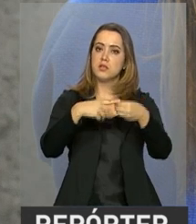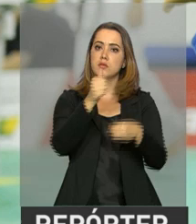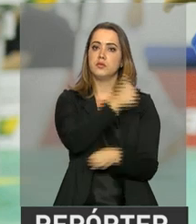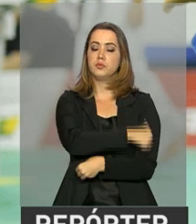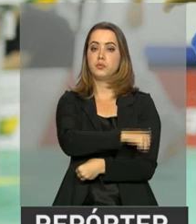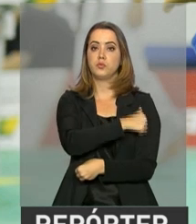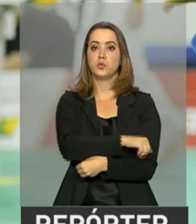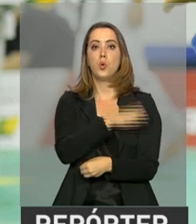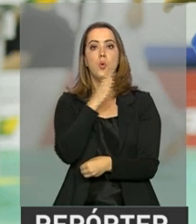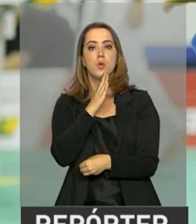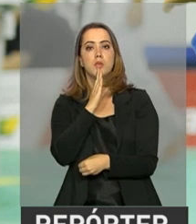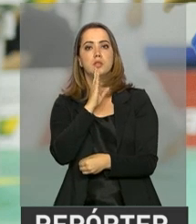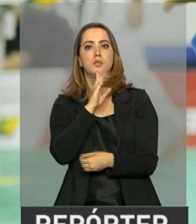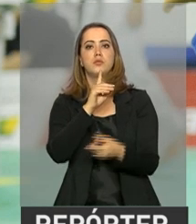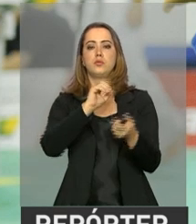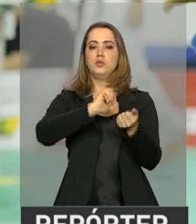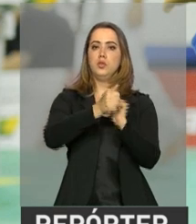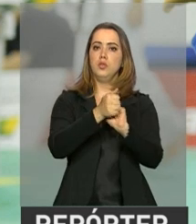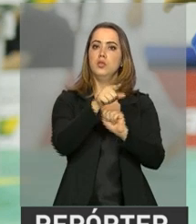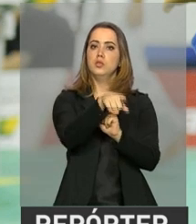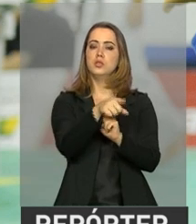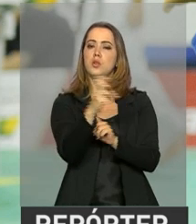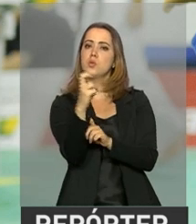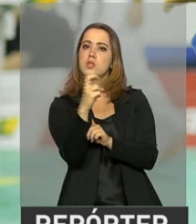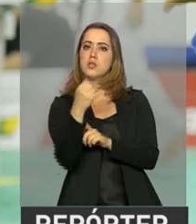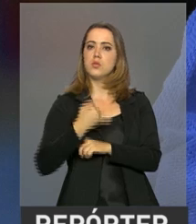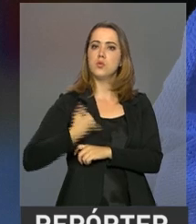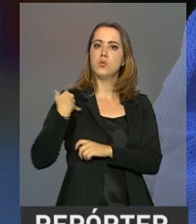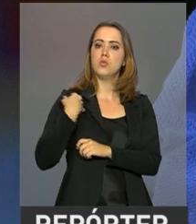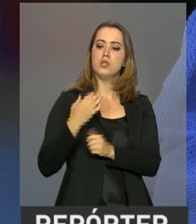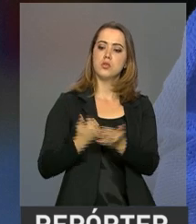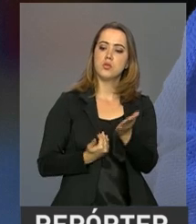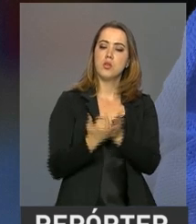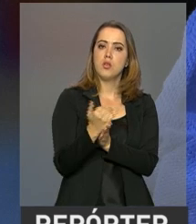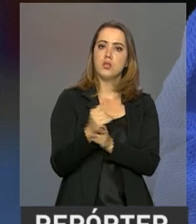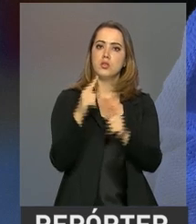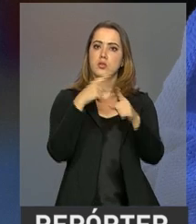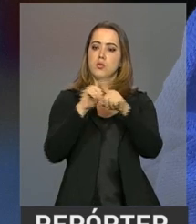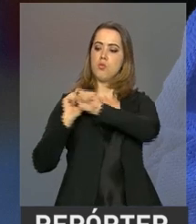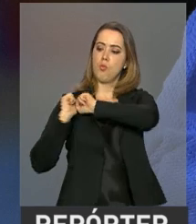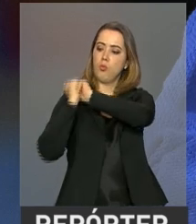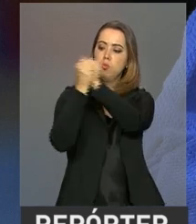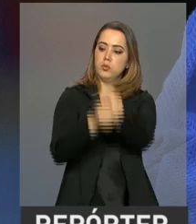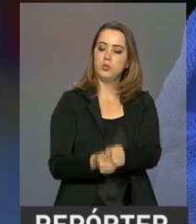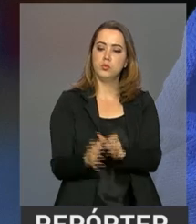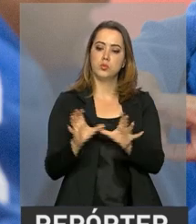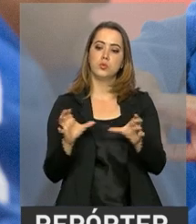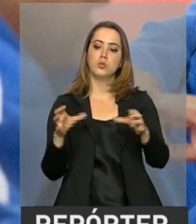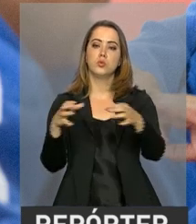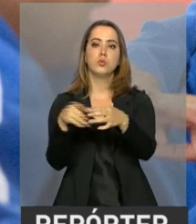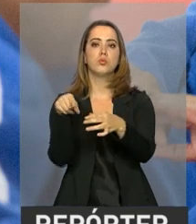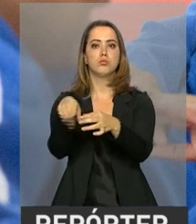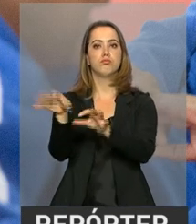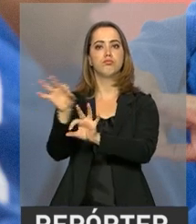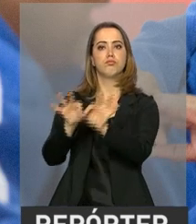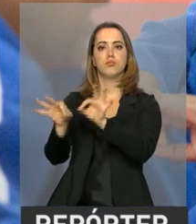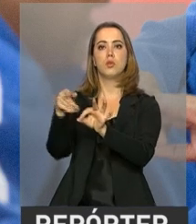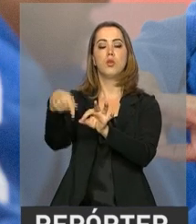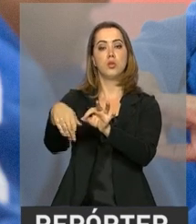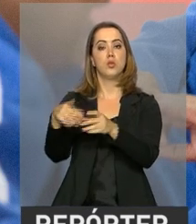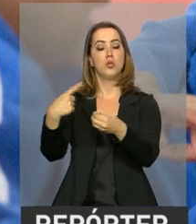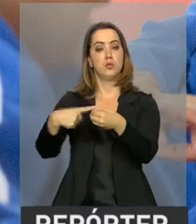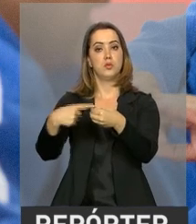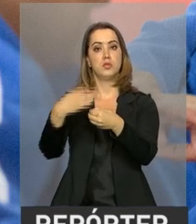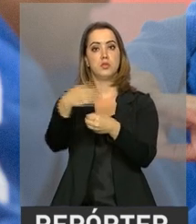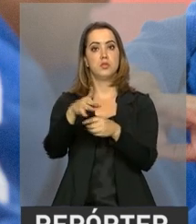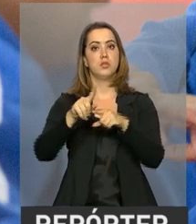vida. Aos 5 anos de idade, começou a praticar judô na Associação de Moradores do bairro. E a partir de